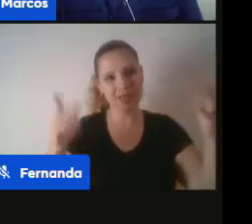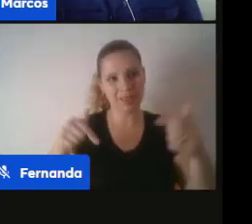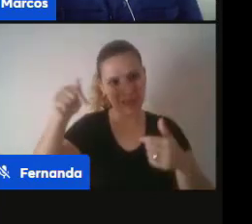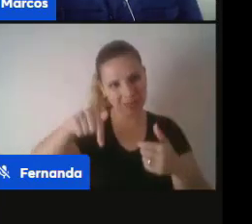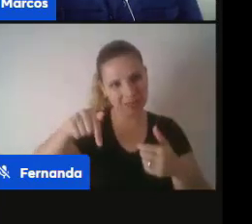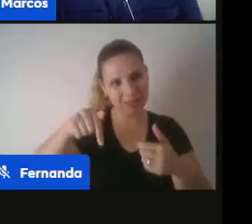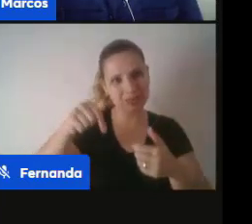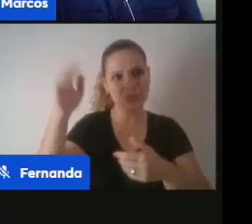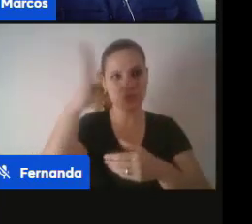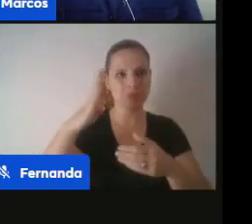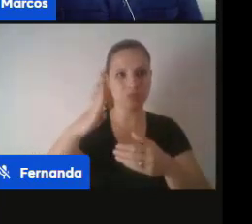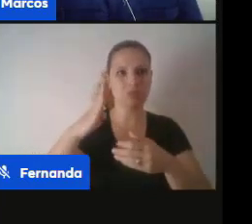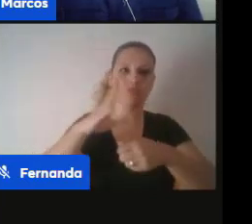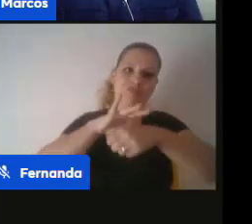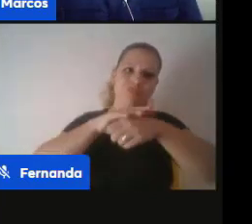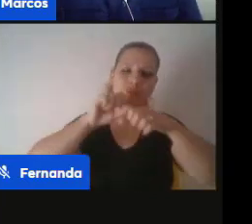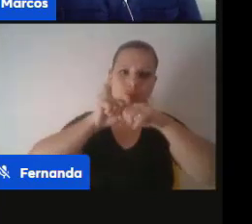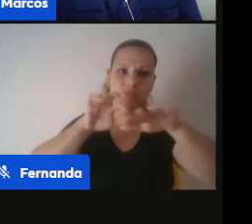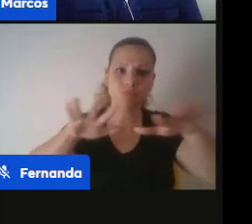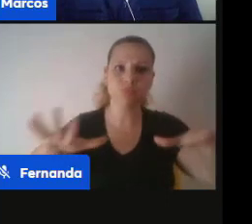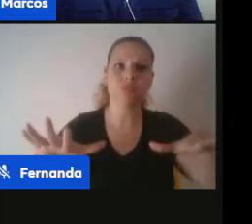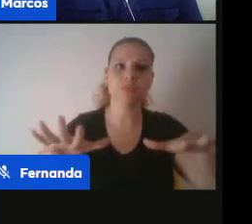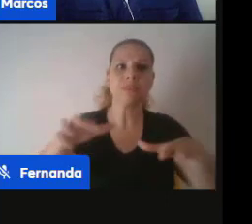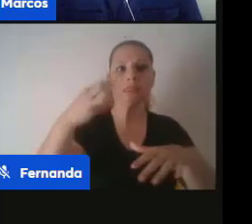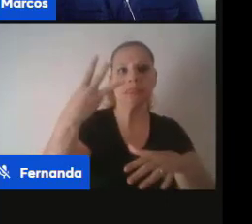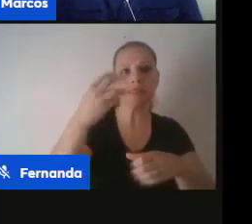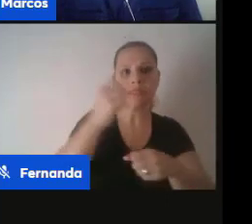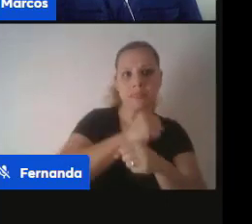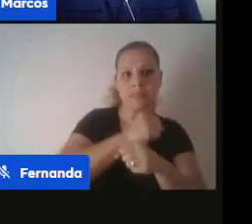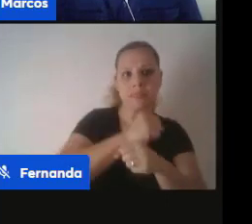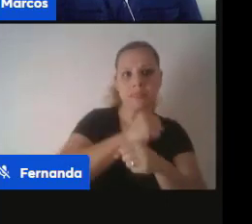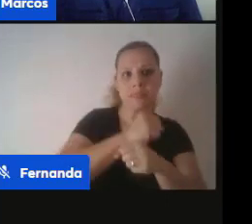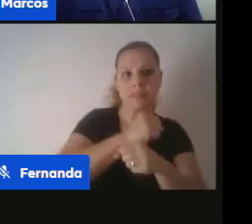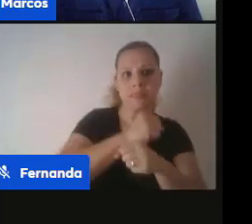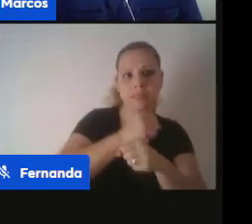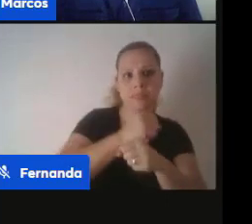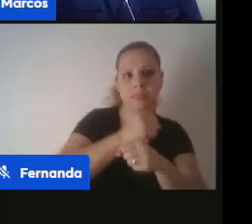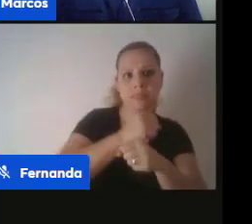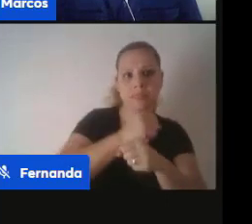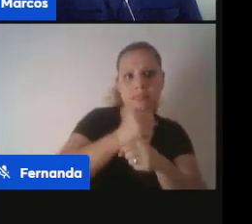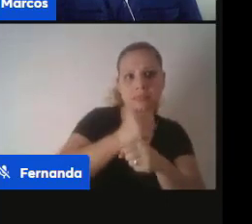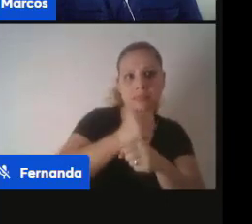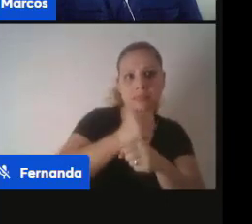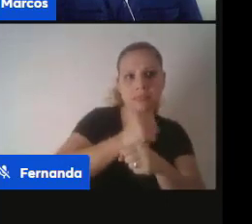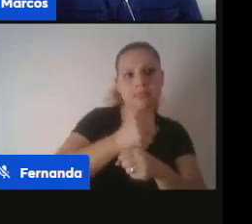que se comportava o período sazonal de 3 em 3 anos. 2007,